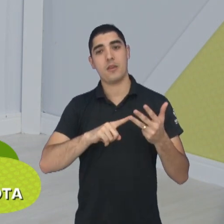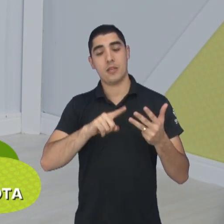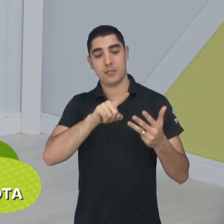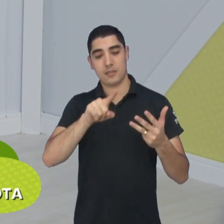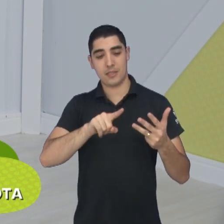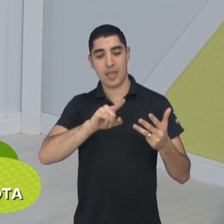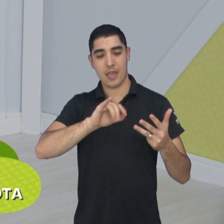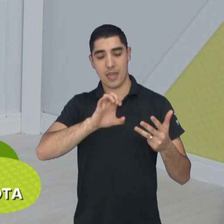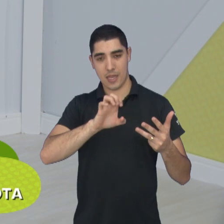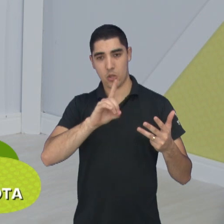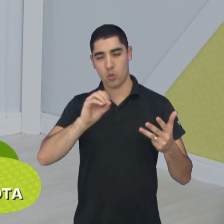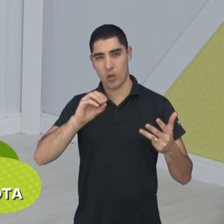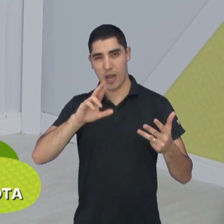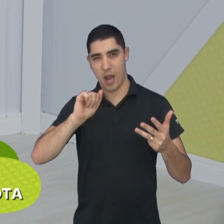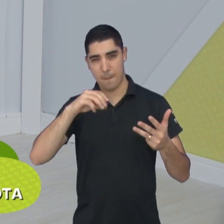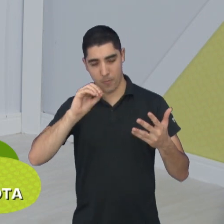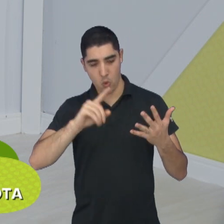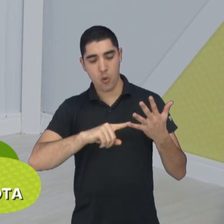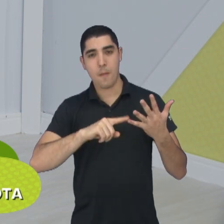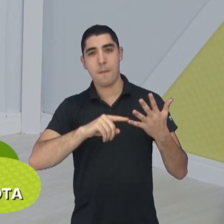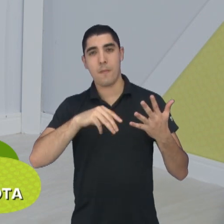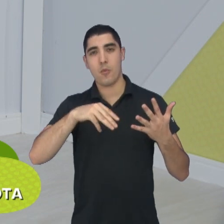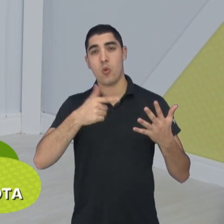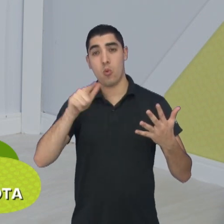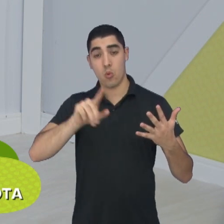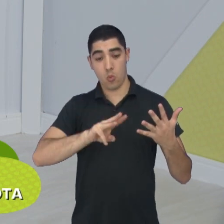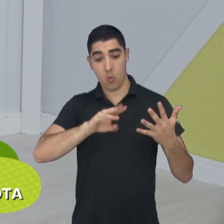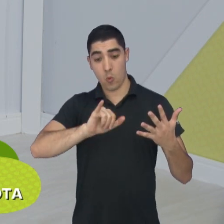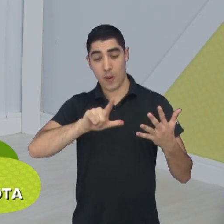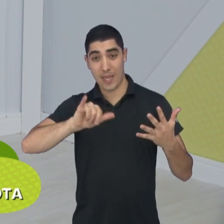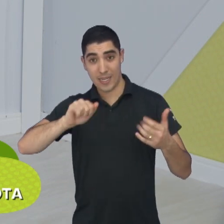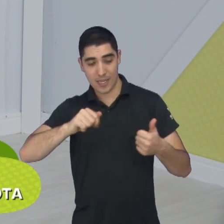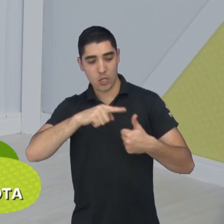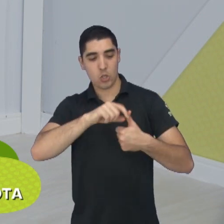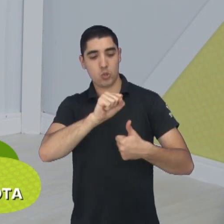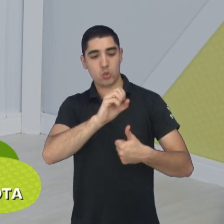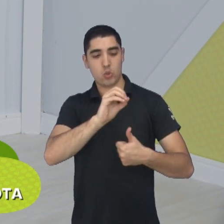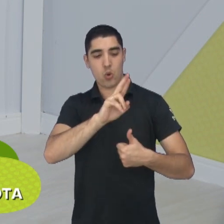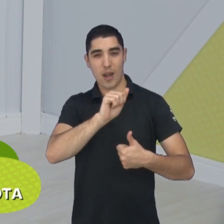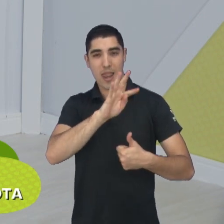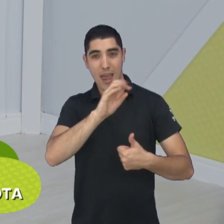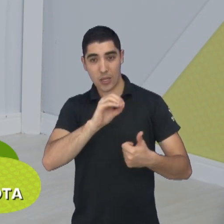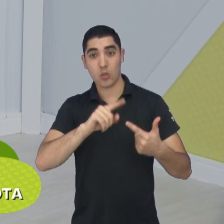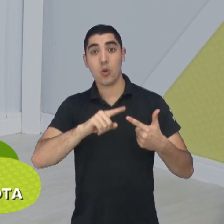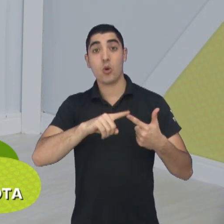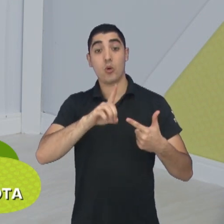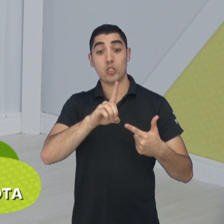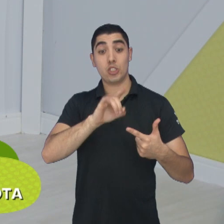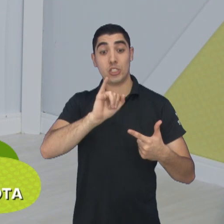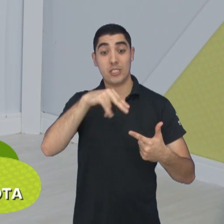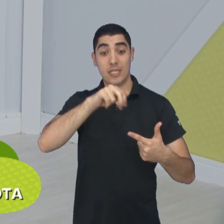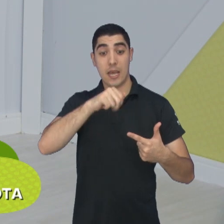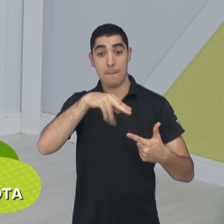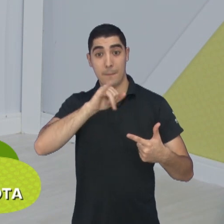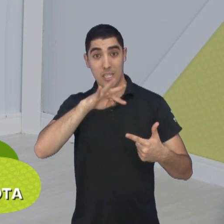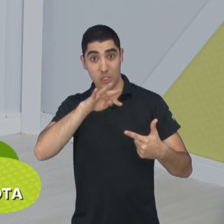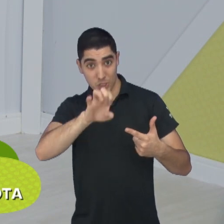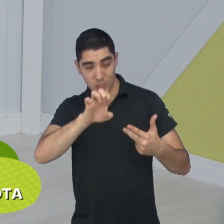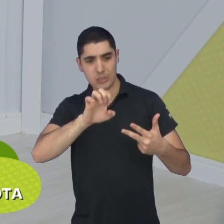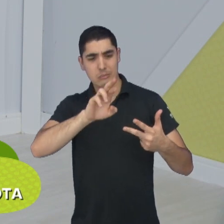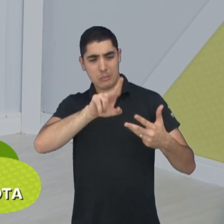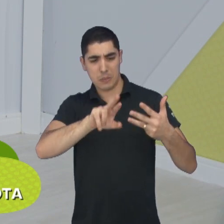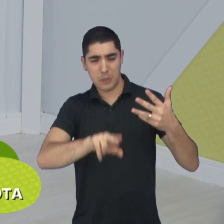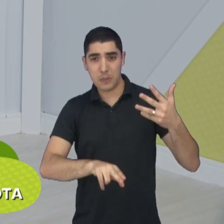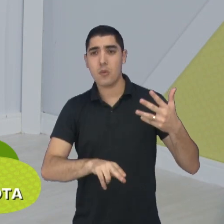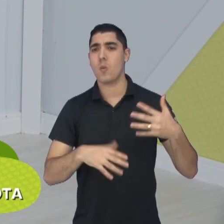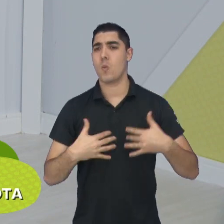Carmo, Marco Antônio Boiadeiro estava nesse Vasco, o William, Sorato e Roberto Dinamite, além do Sony Anderson, era o time do Zagallo,